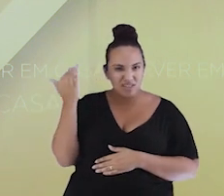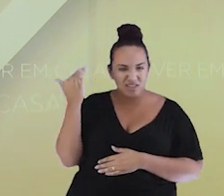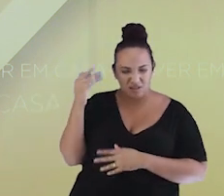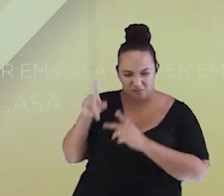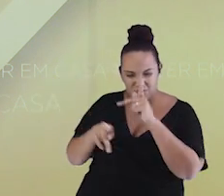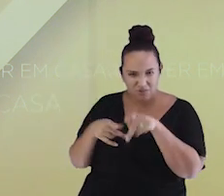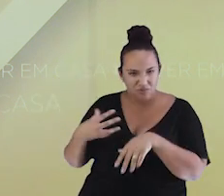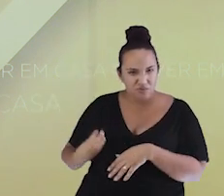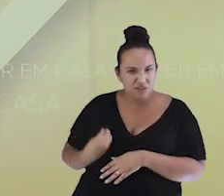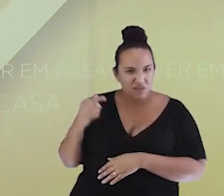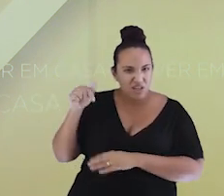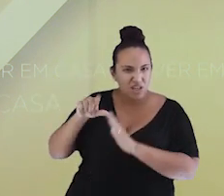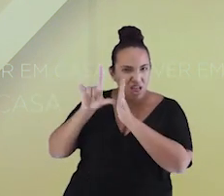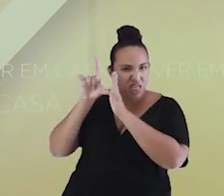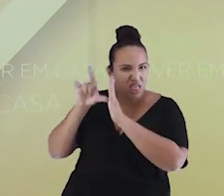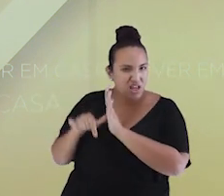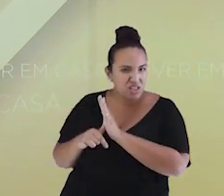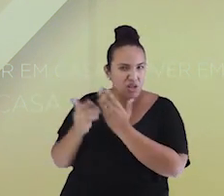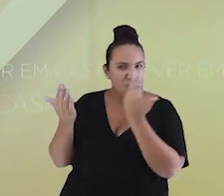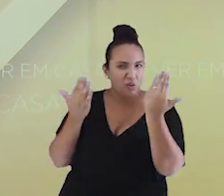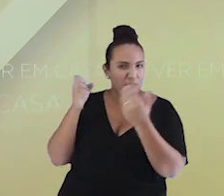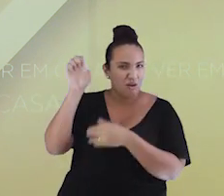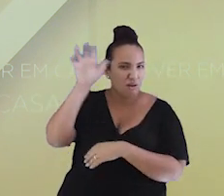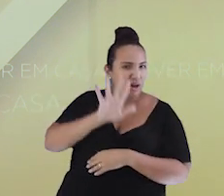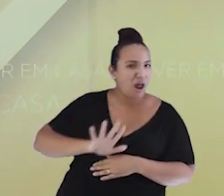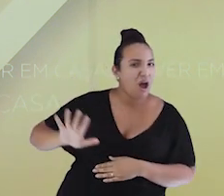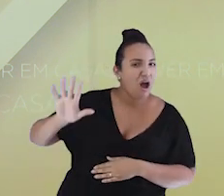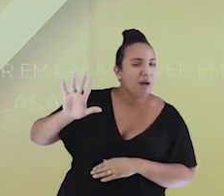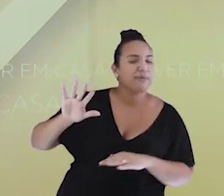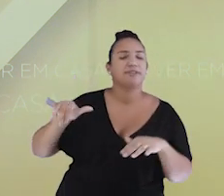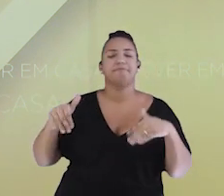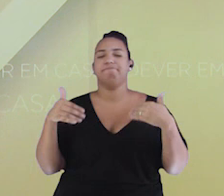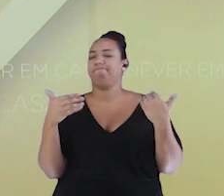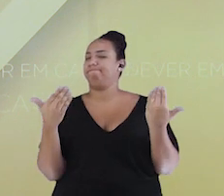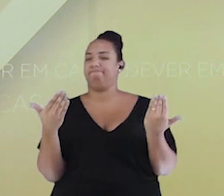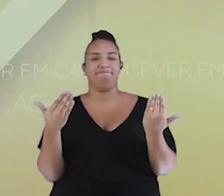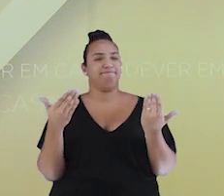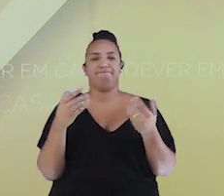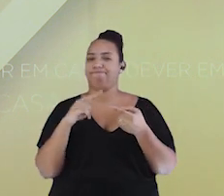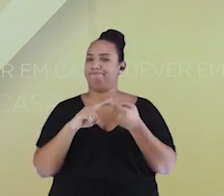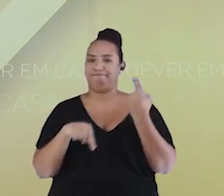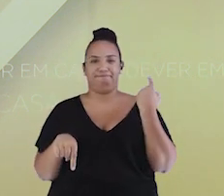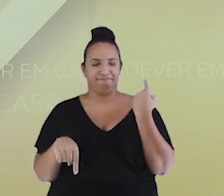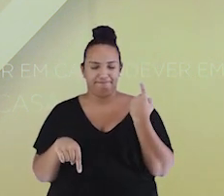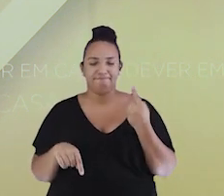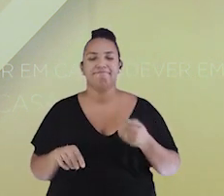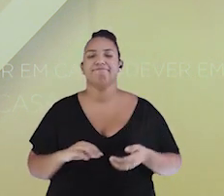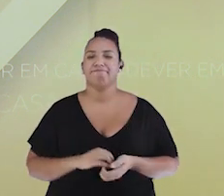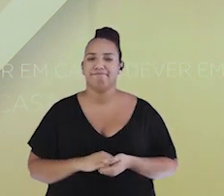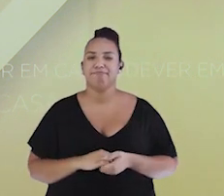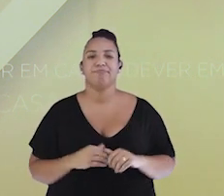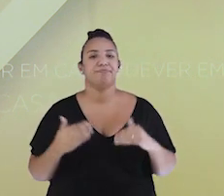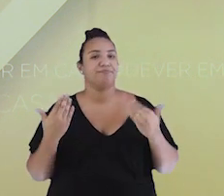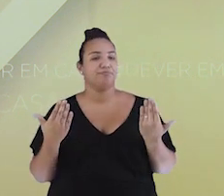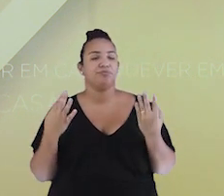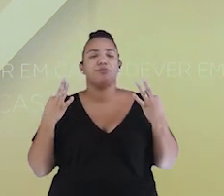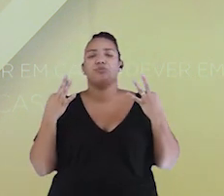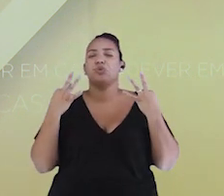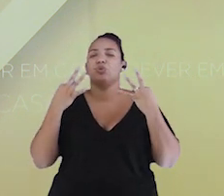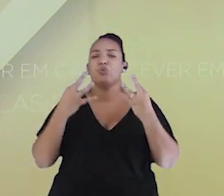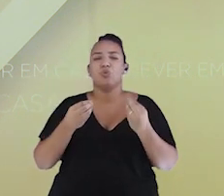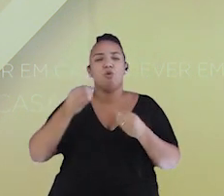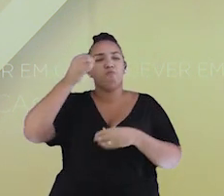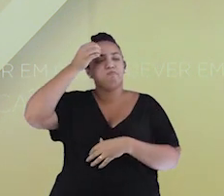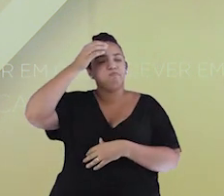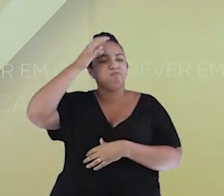as pessoas que viviam aqui eram atrasadas em relação aos europeus? Vimos que não é bem assim. Além